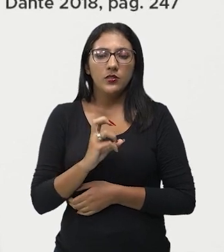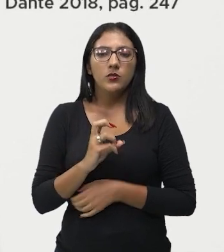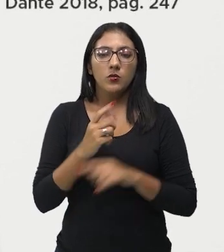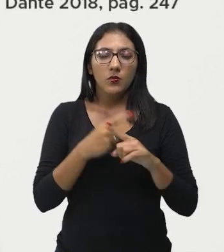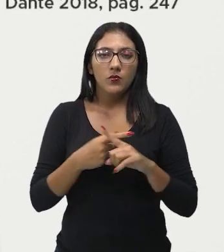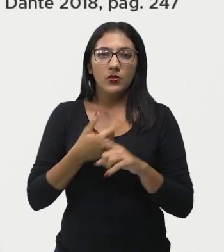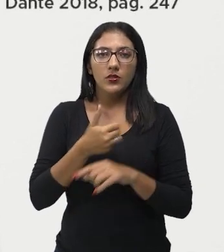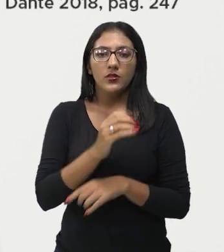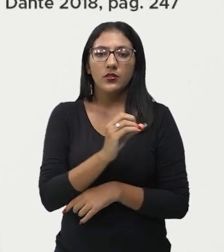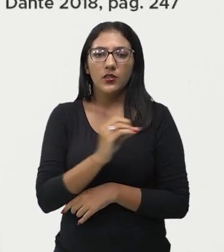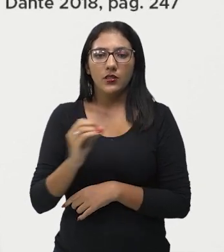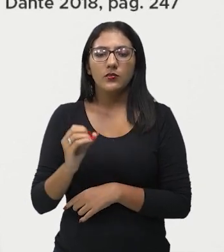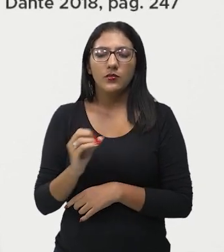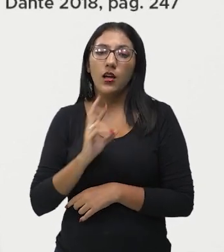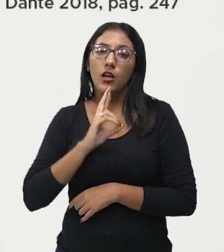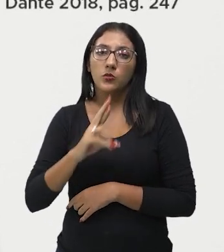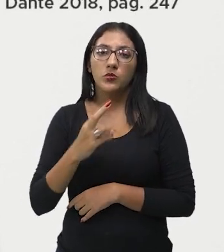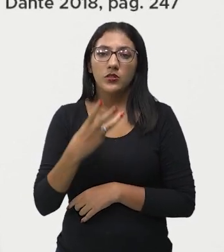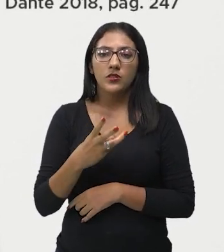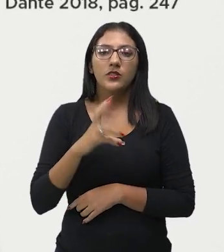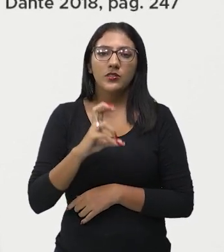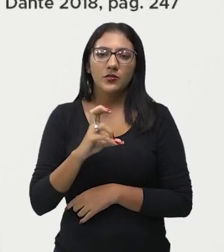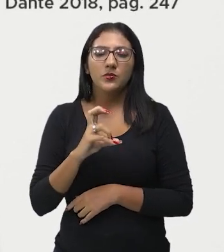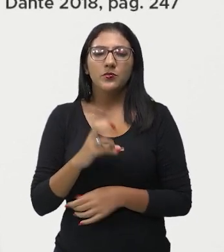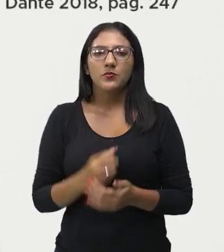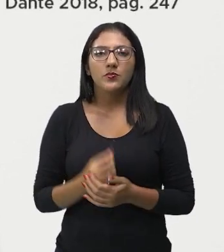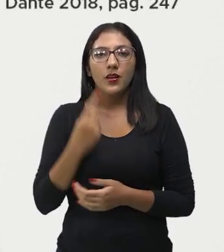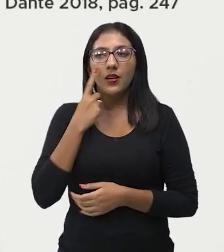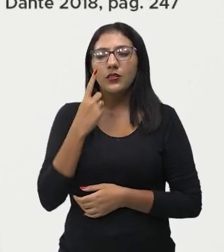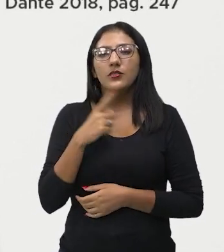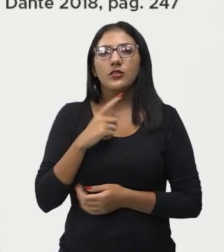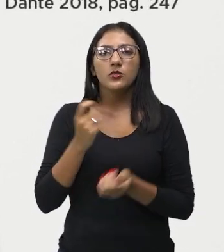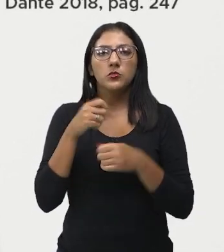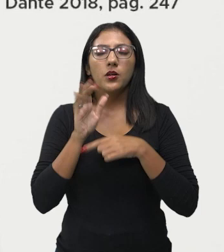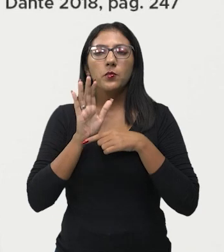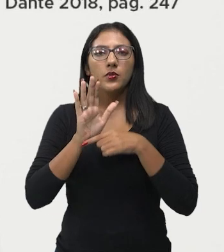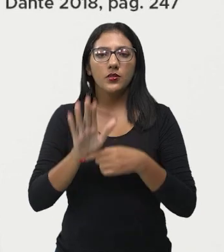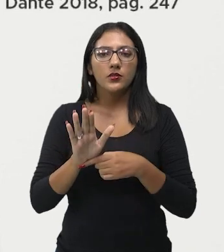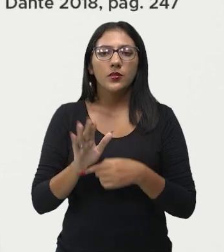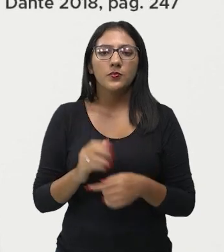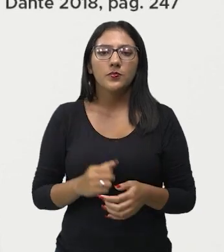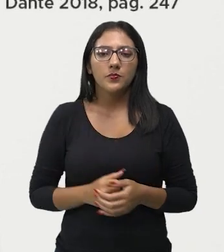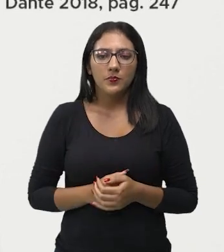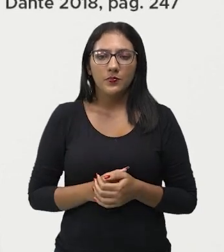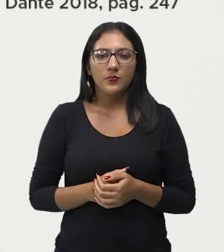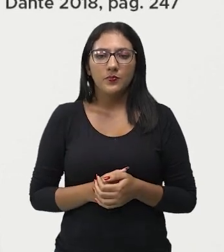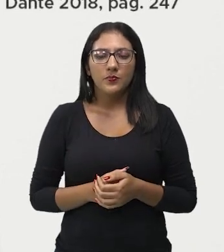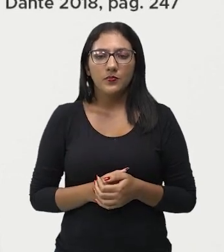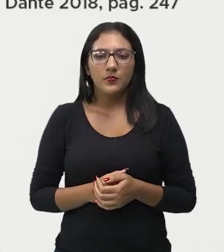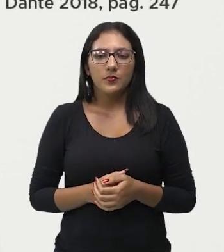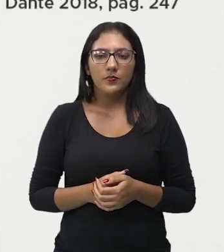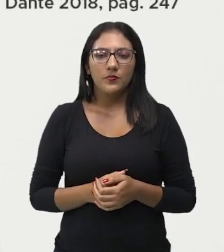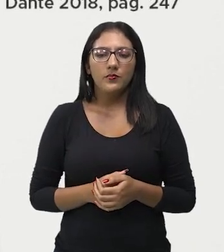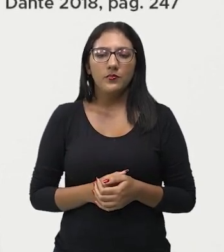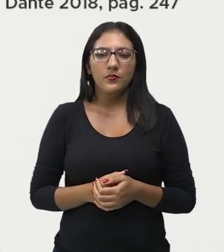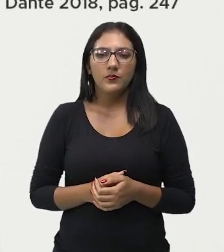exatamente 35%, tá legal? É assim que a gente obtém, então, a frequência relativa. 10